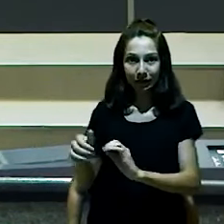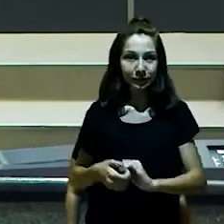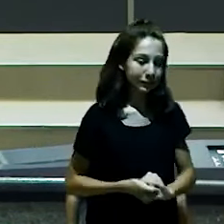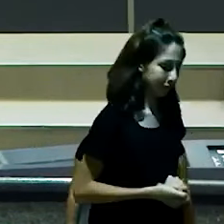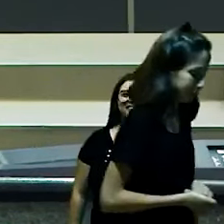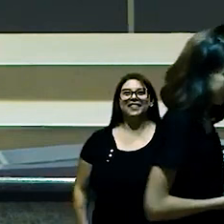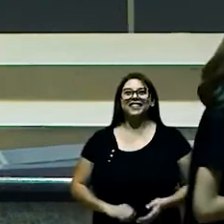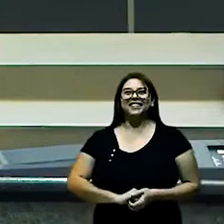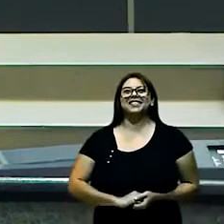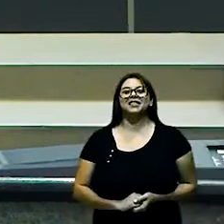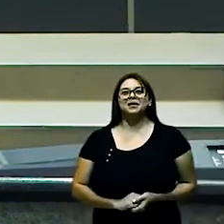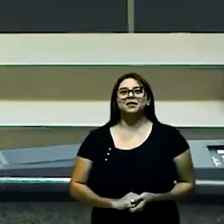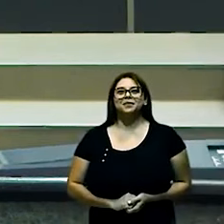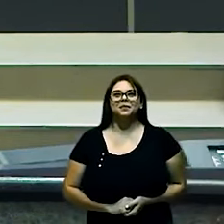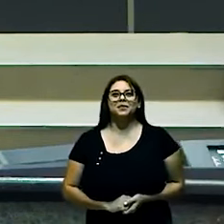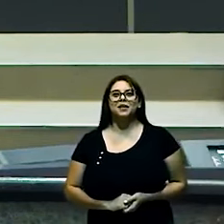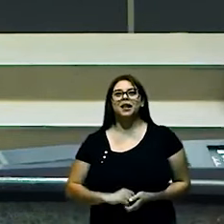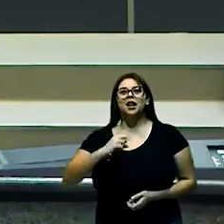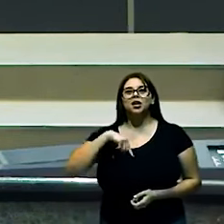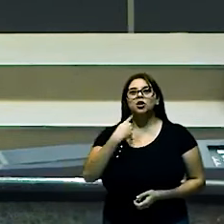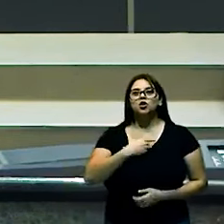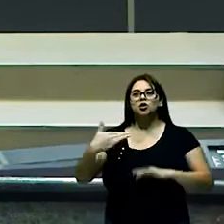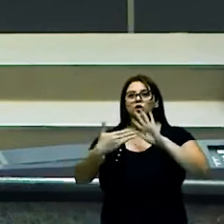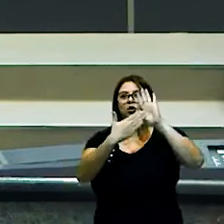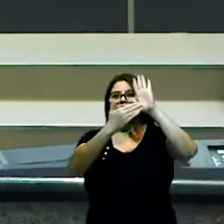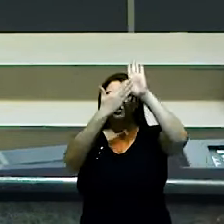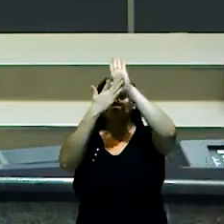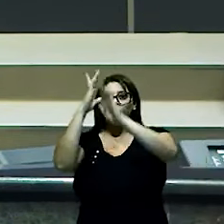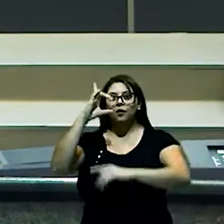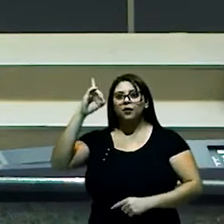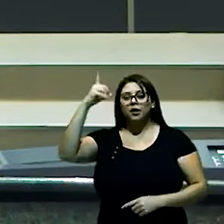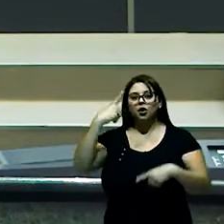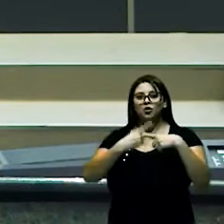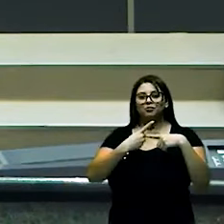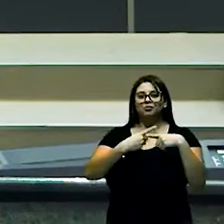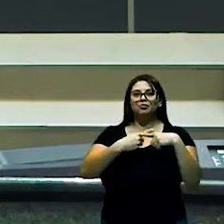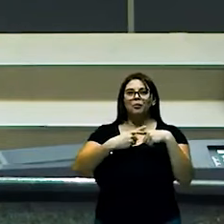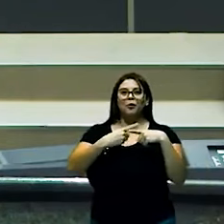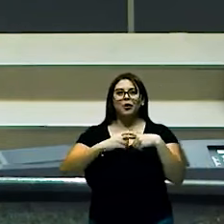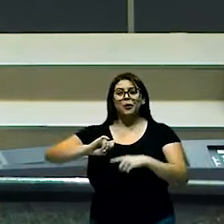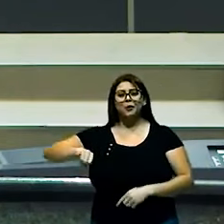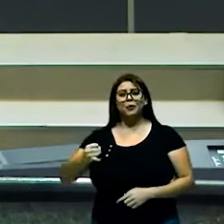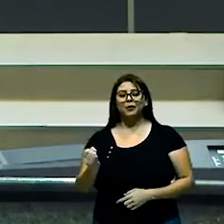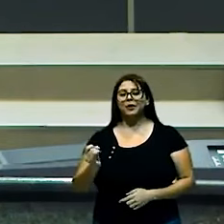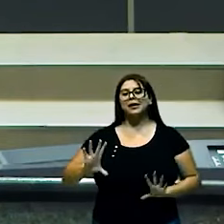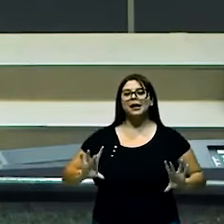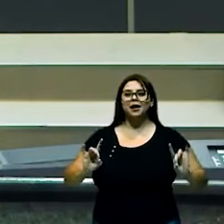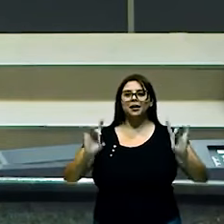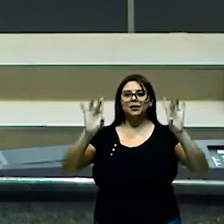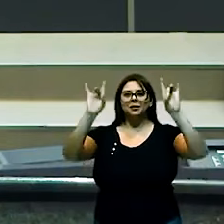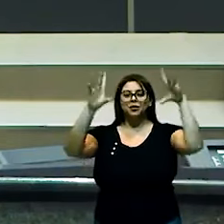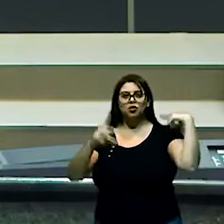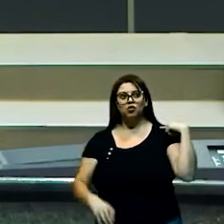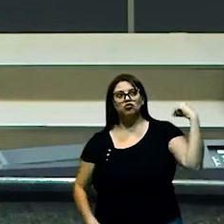nosso pastor. Nós louvamos a Deus pela vida dele e por esta oportunidade. Dizem